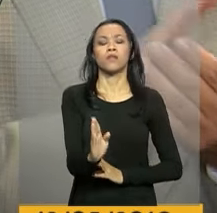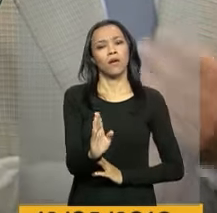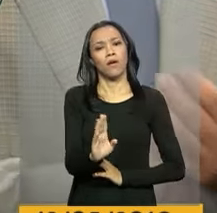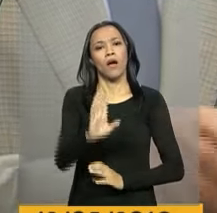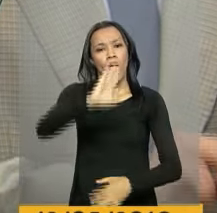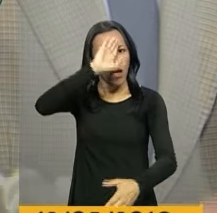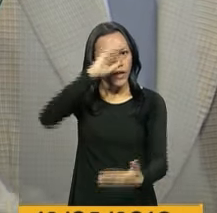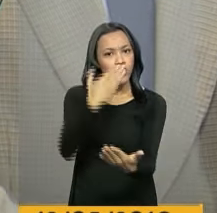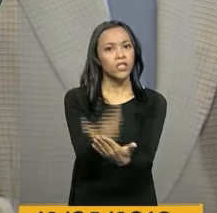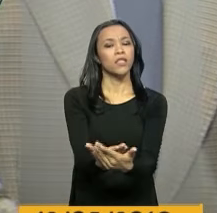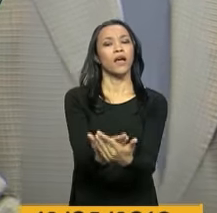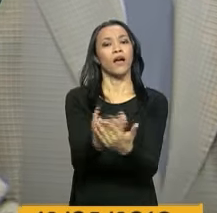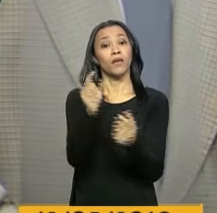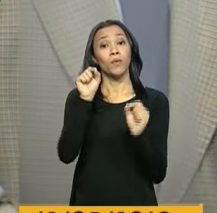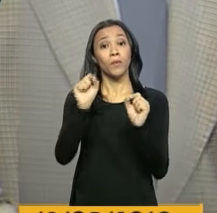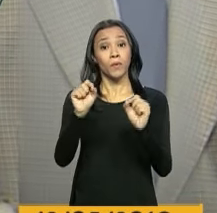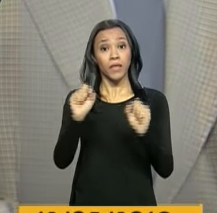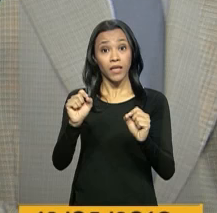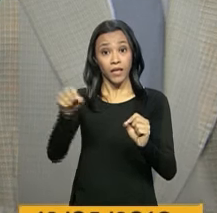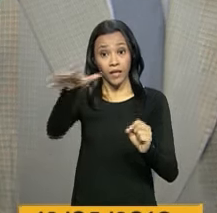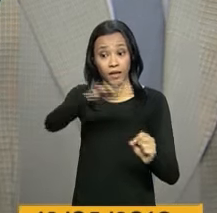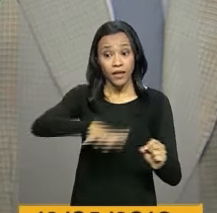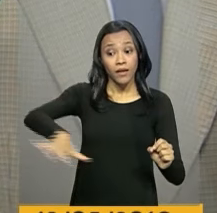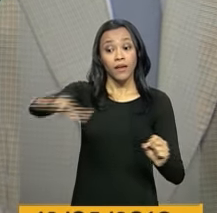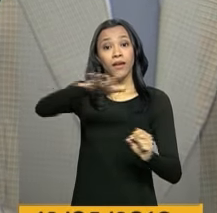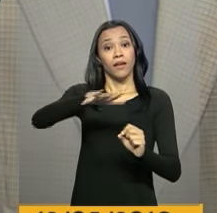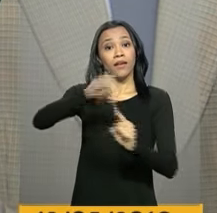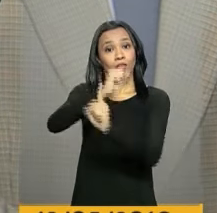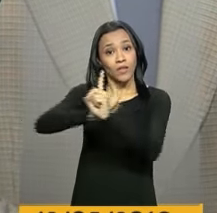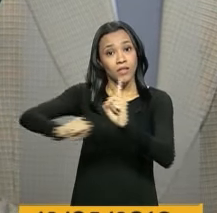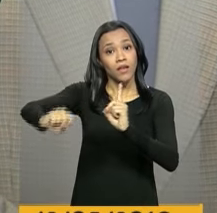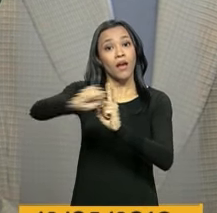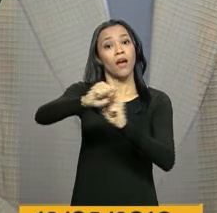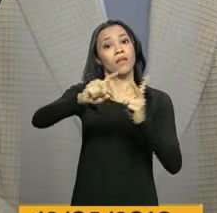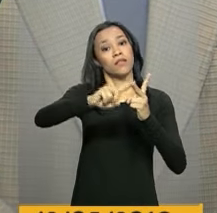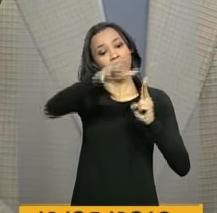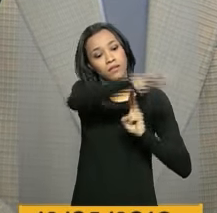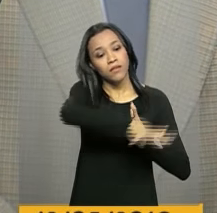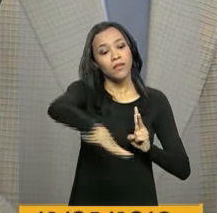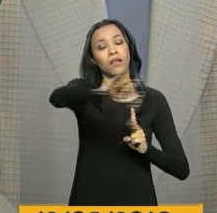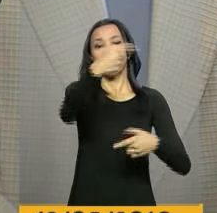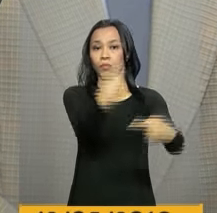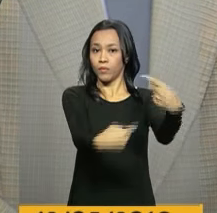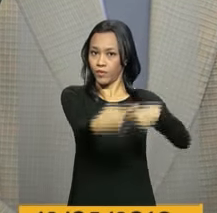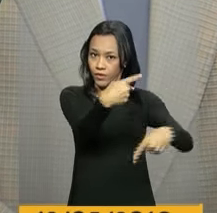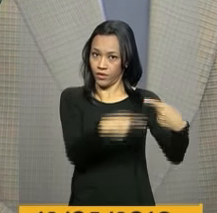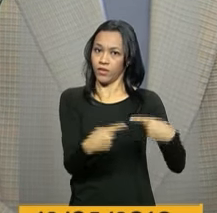instituições sociais e políticas, e na capacidade de que,